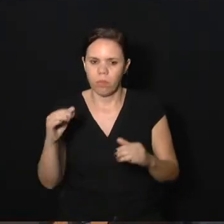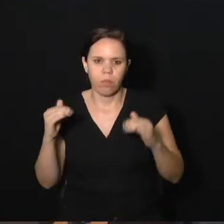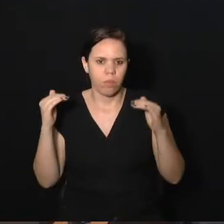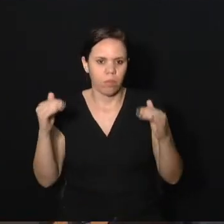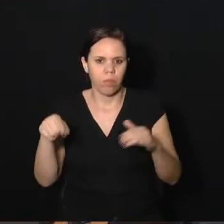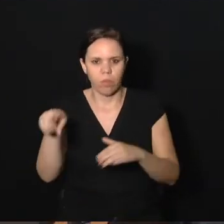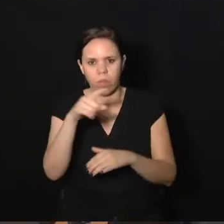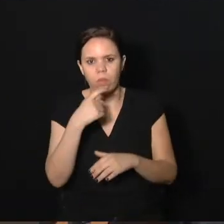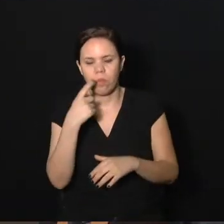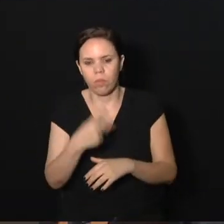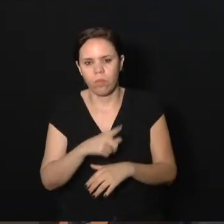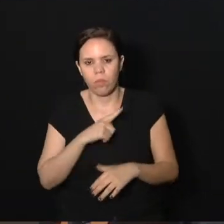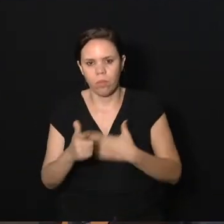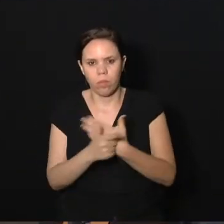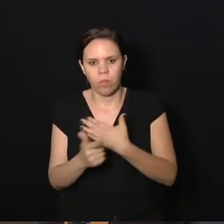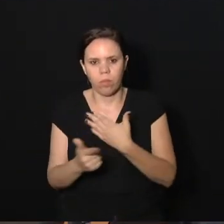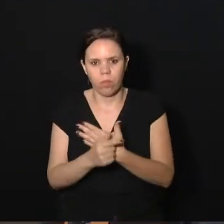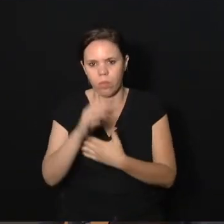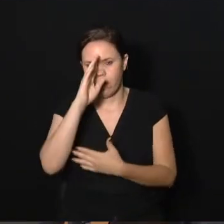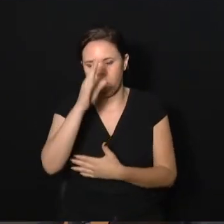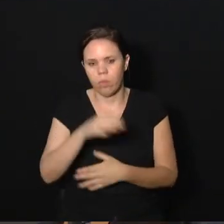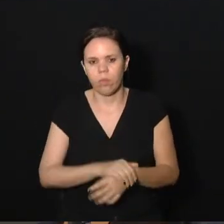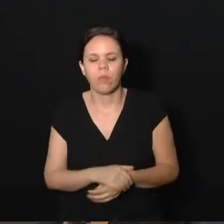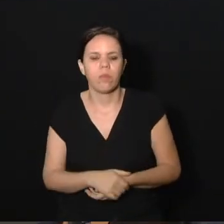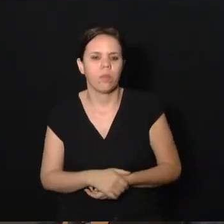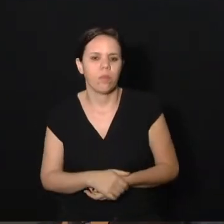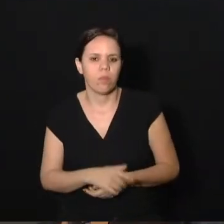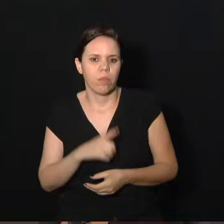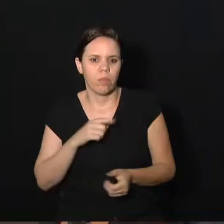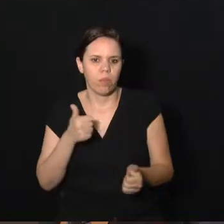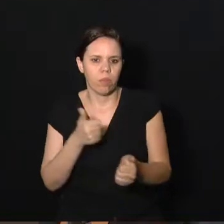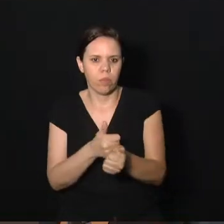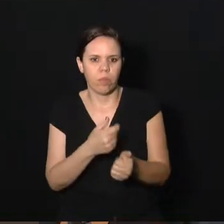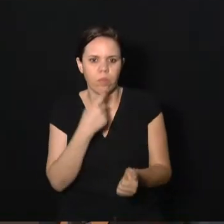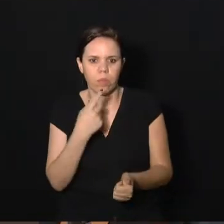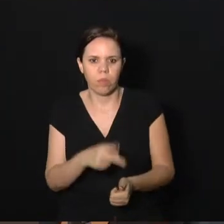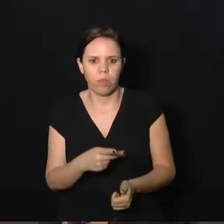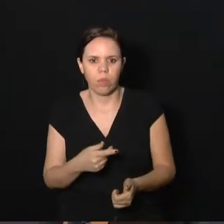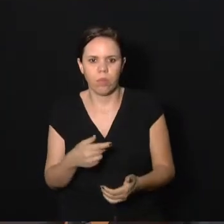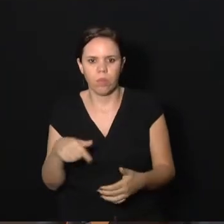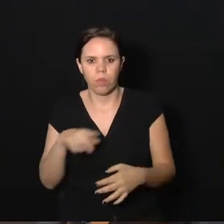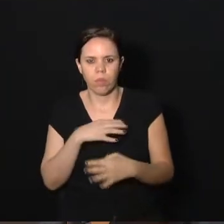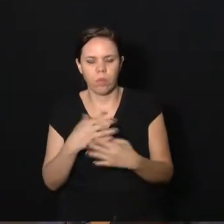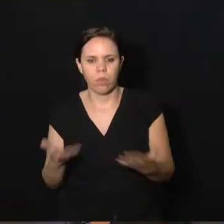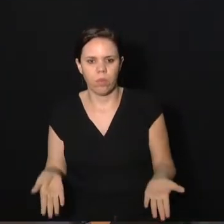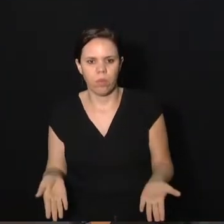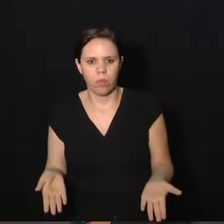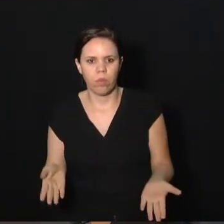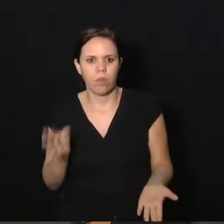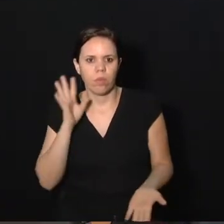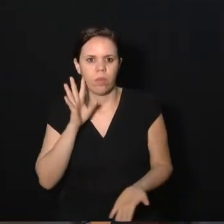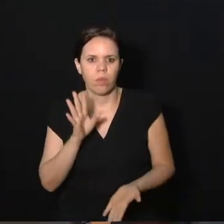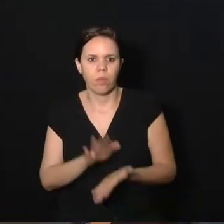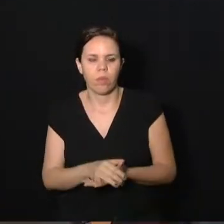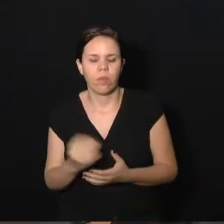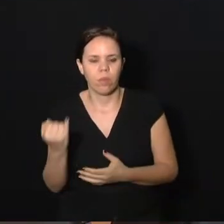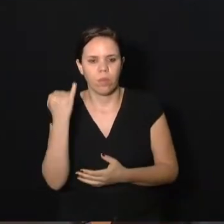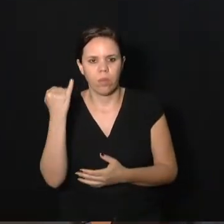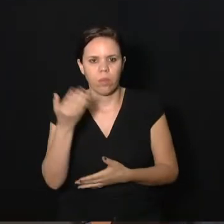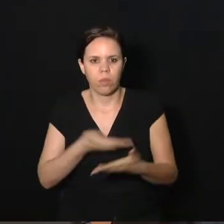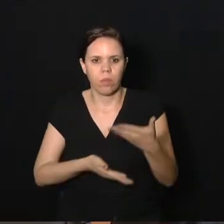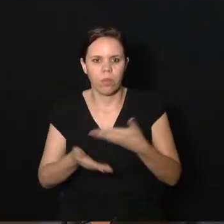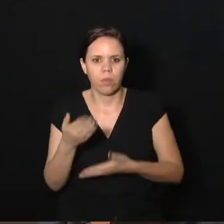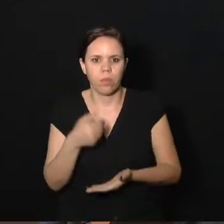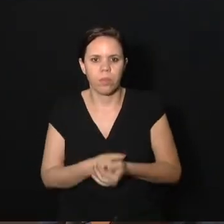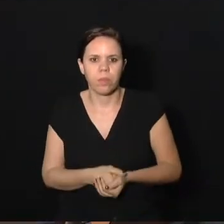vocês em Campinas têm um papel fundamental nisso. A gente vem acompanhando Minha Campinas já há um tempo e é bem essa importância dessa troca,